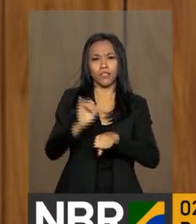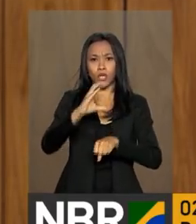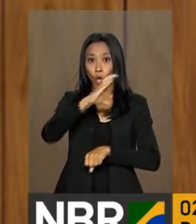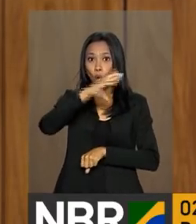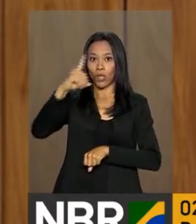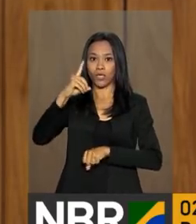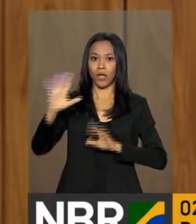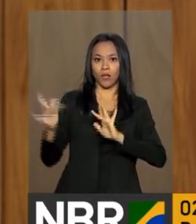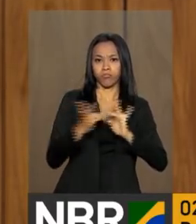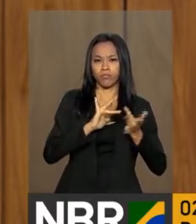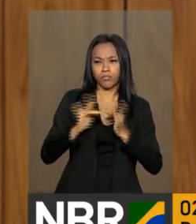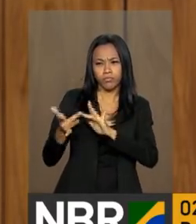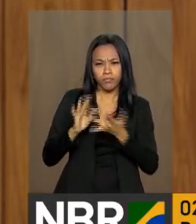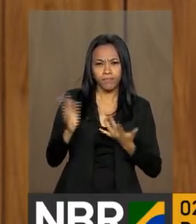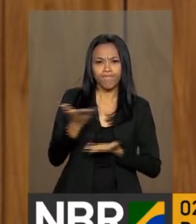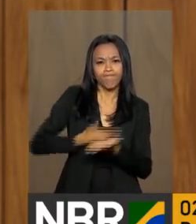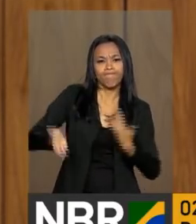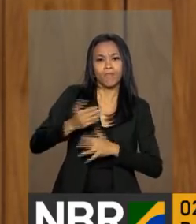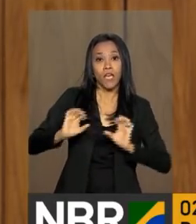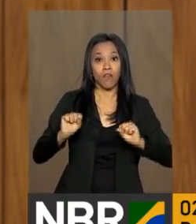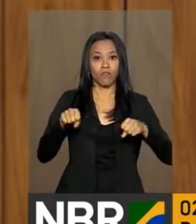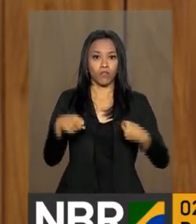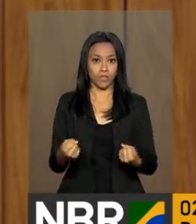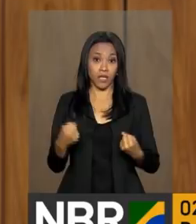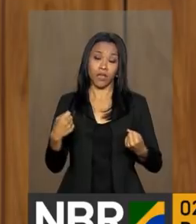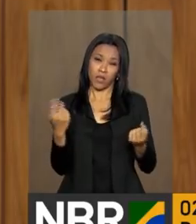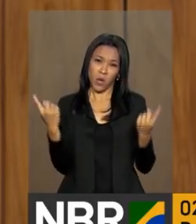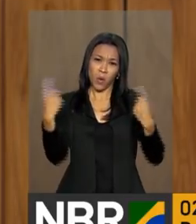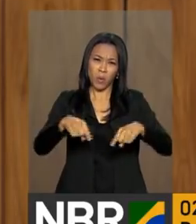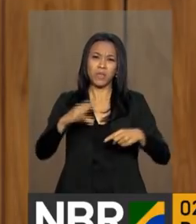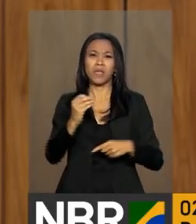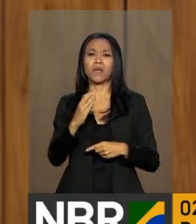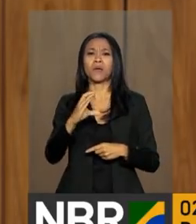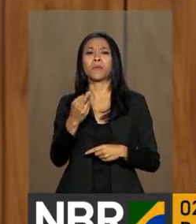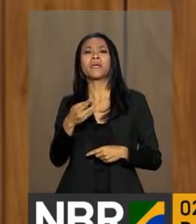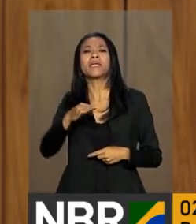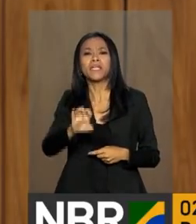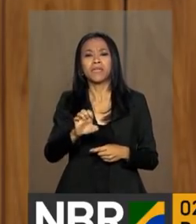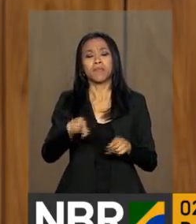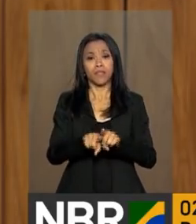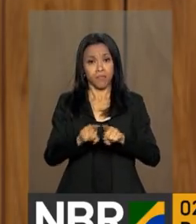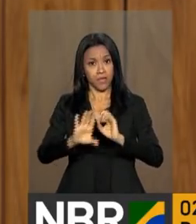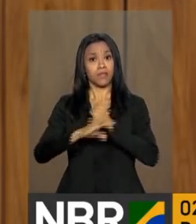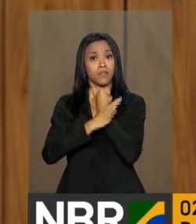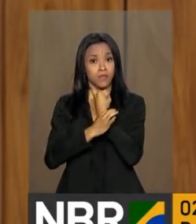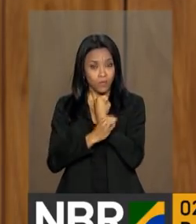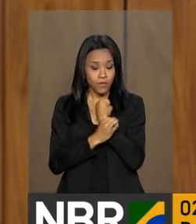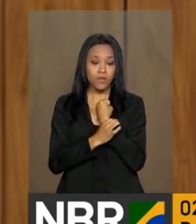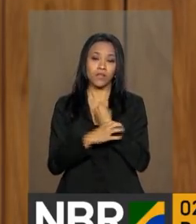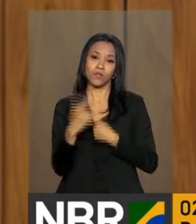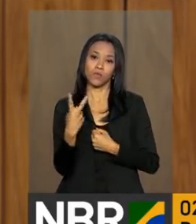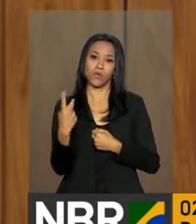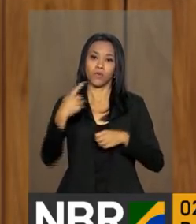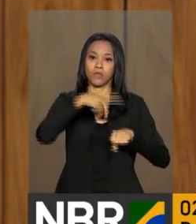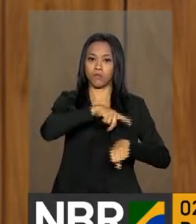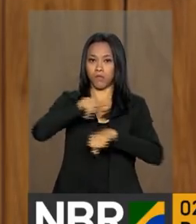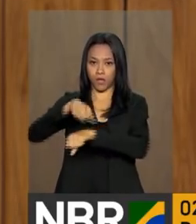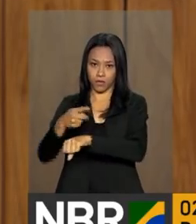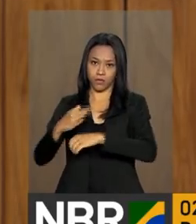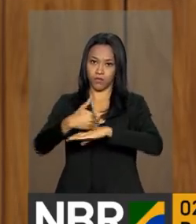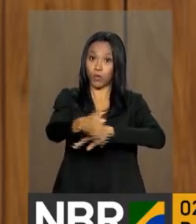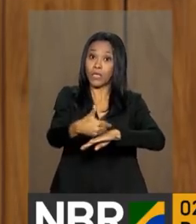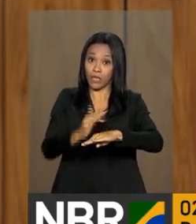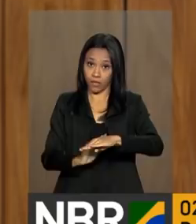crime transnacional e reforçar, naturalmente, a segurança em nossas fronteiras. Nós